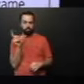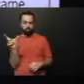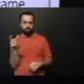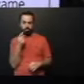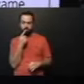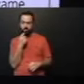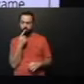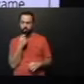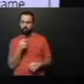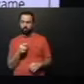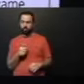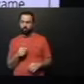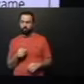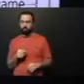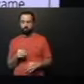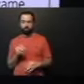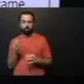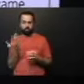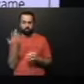complexo, KS,